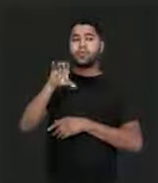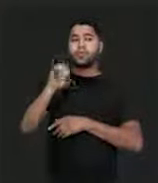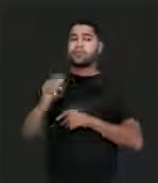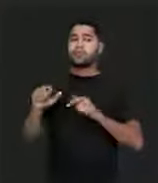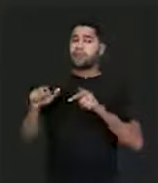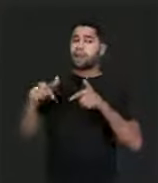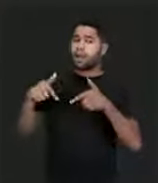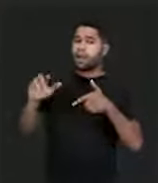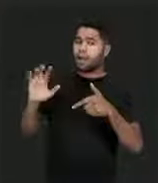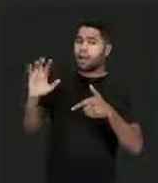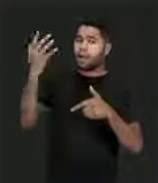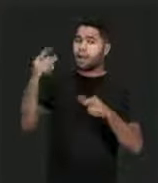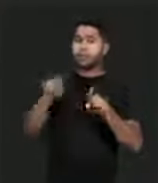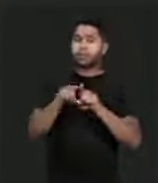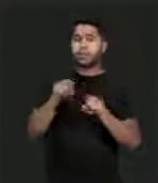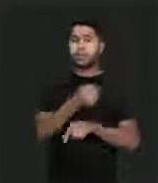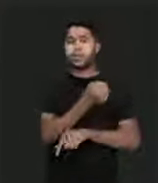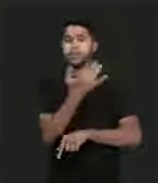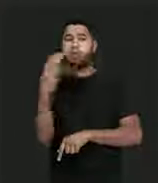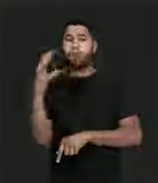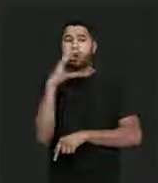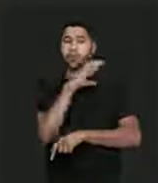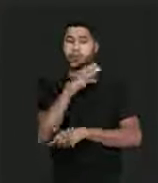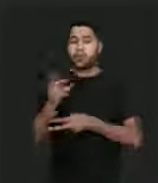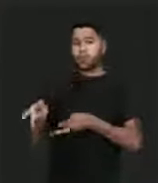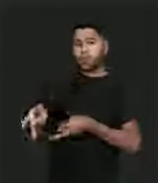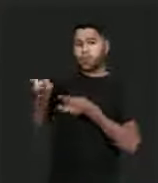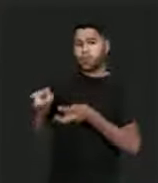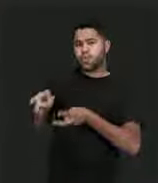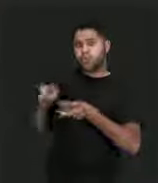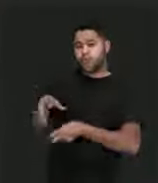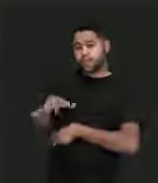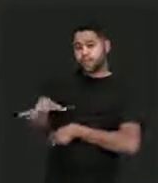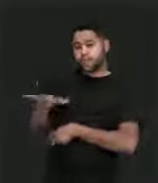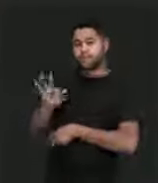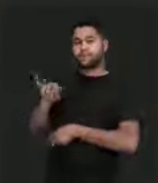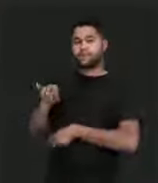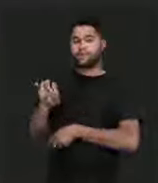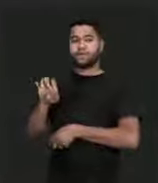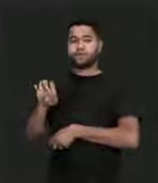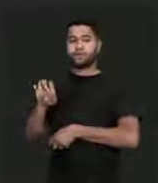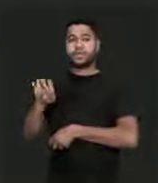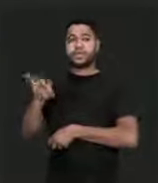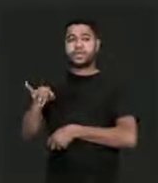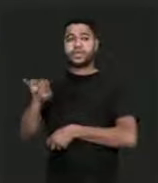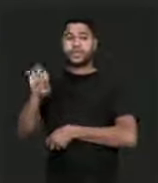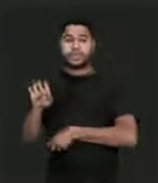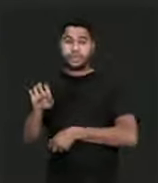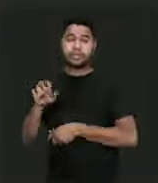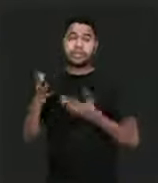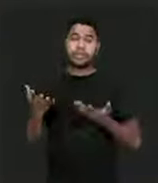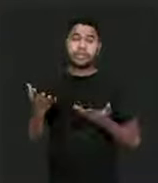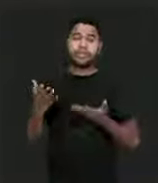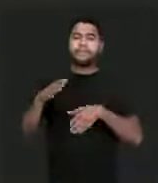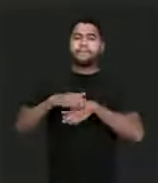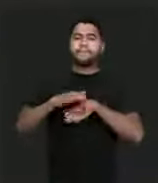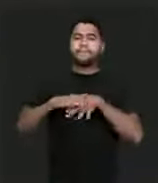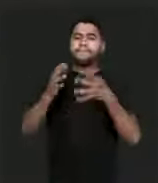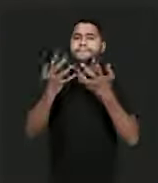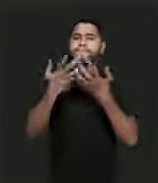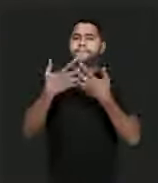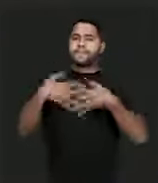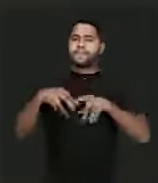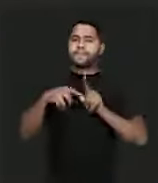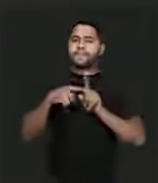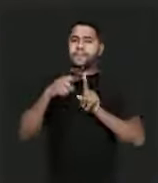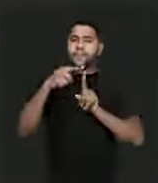e a quantidade de calor absorvido da fonte quente. Assim, uma máquina térmica que